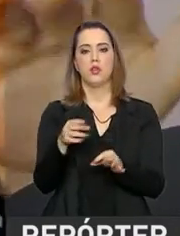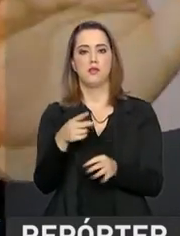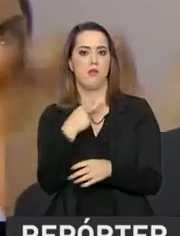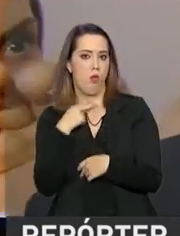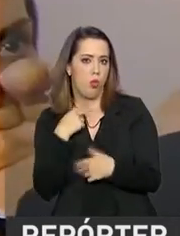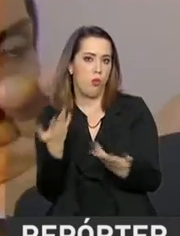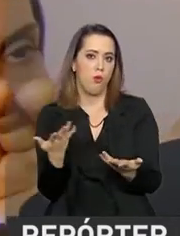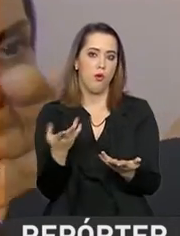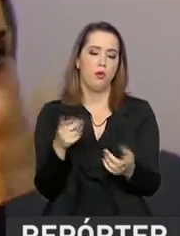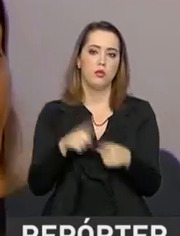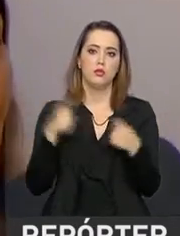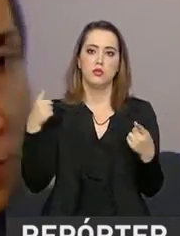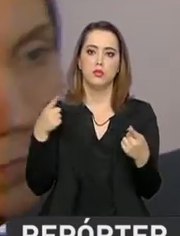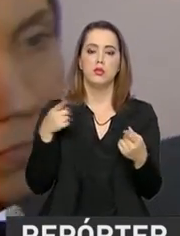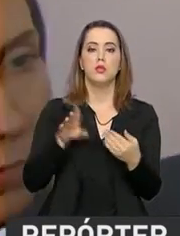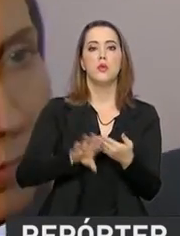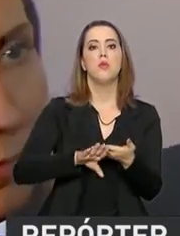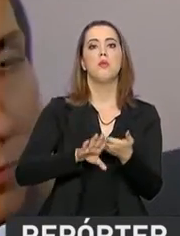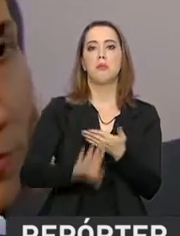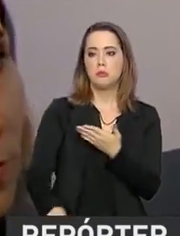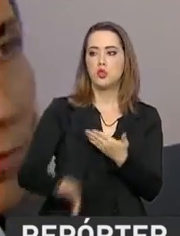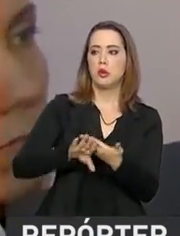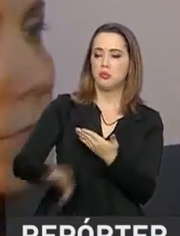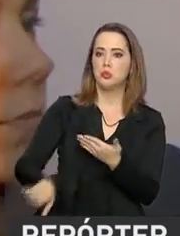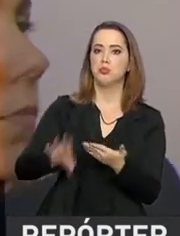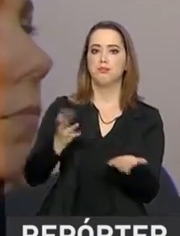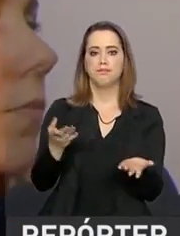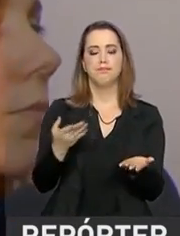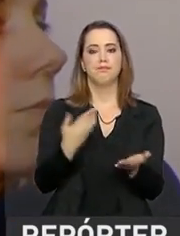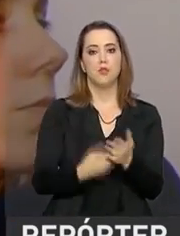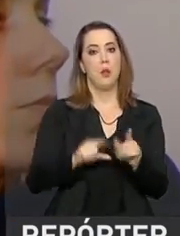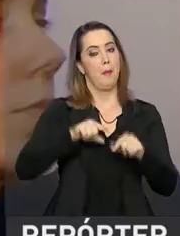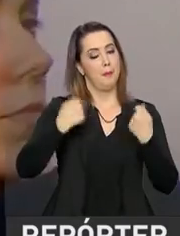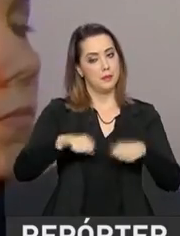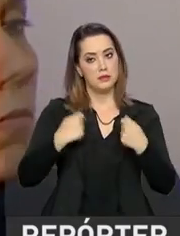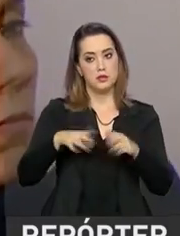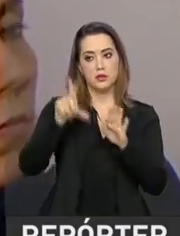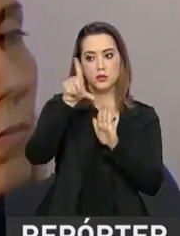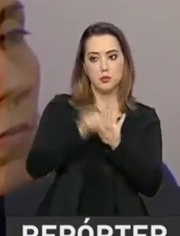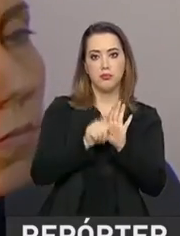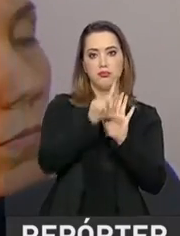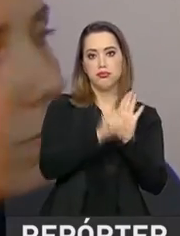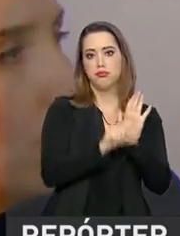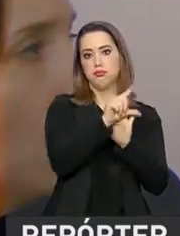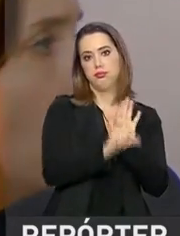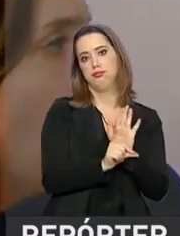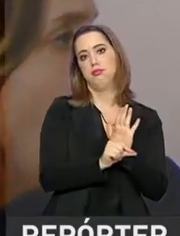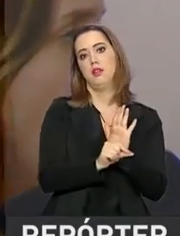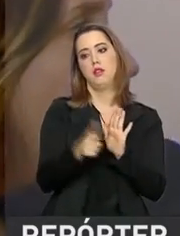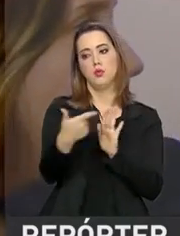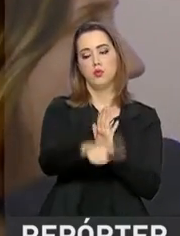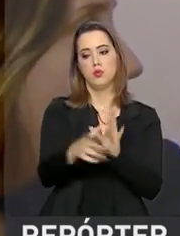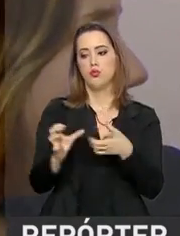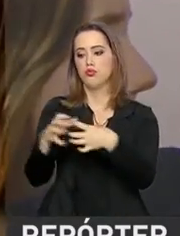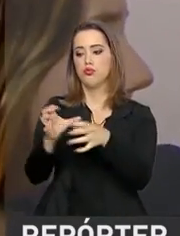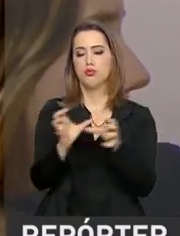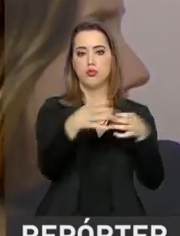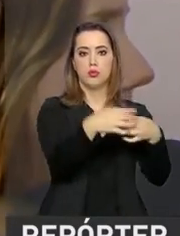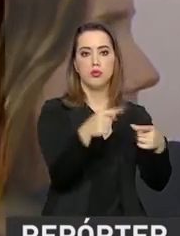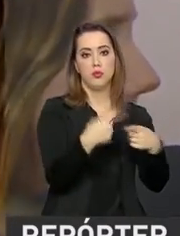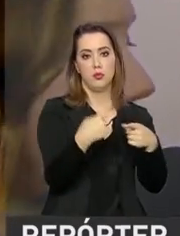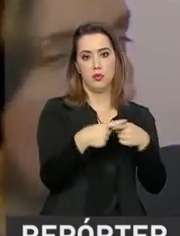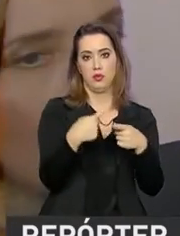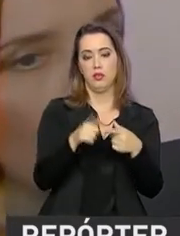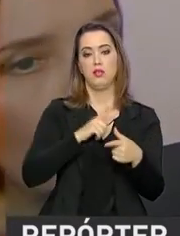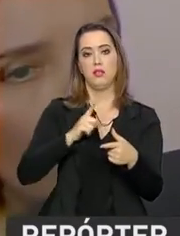mente a esse nível que está não pode tirar Mas você mais itens vão ser reduzidos porque na medida que se deixa crescer a do